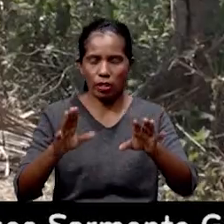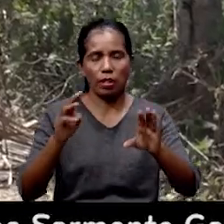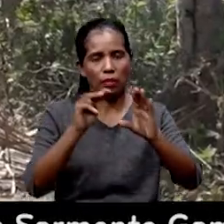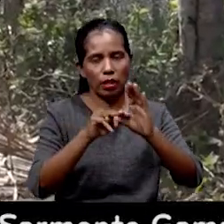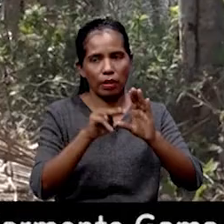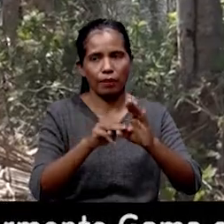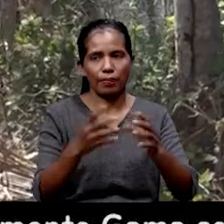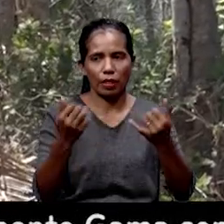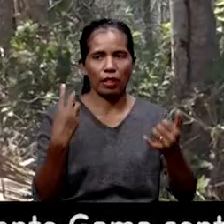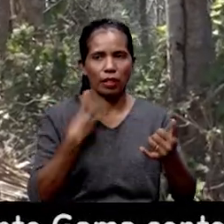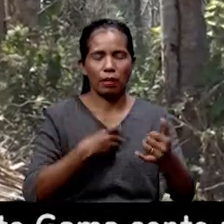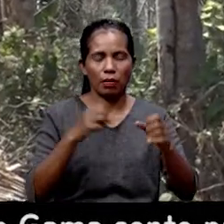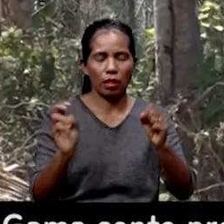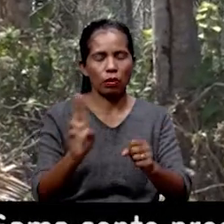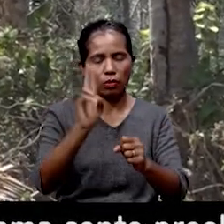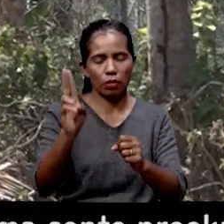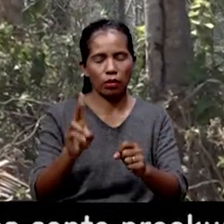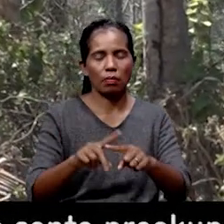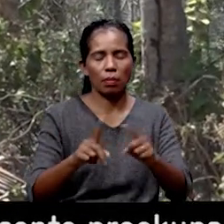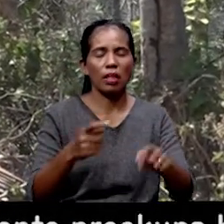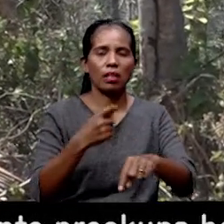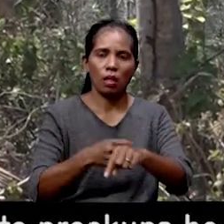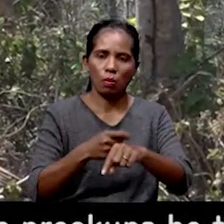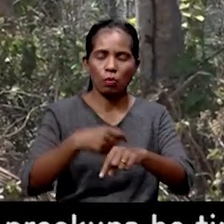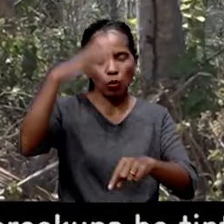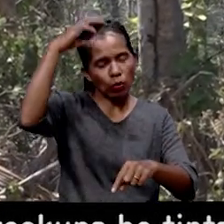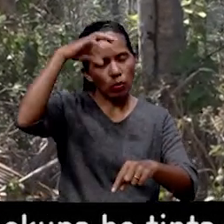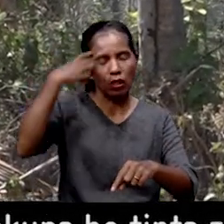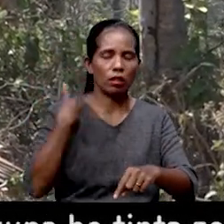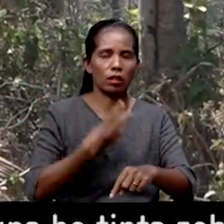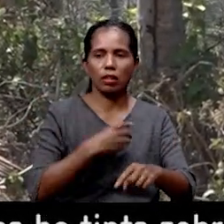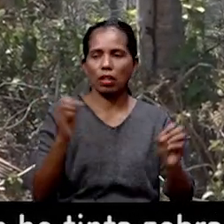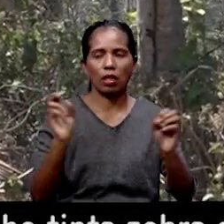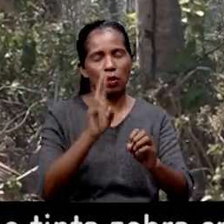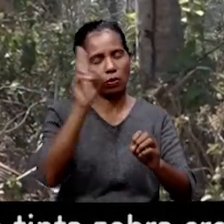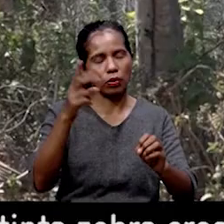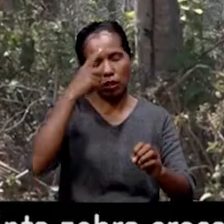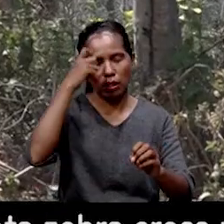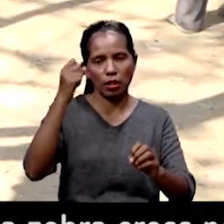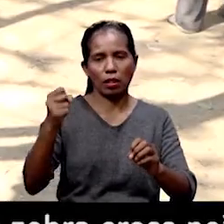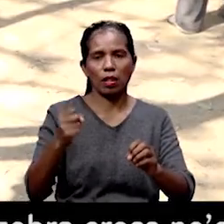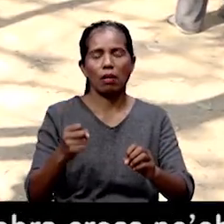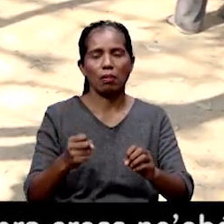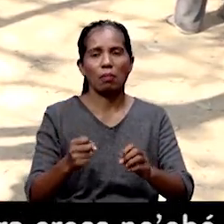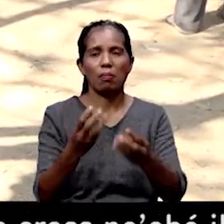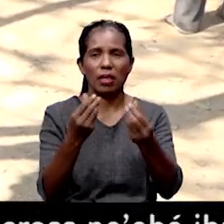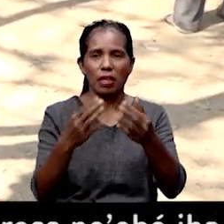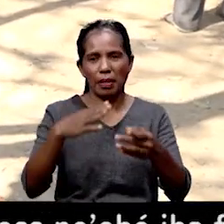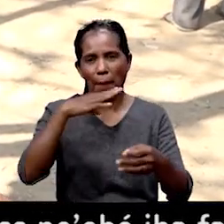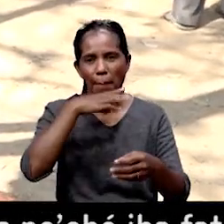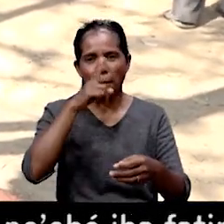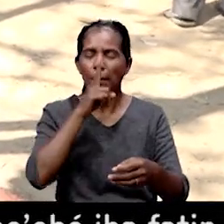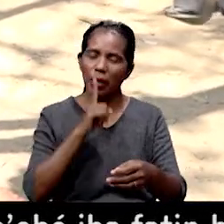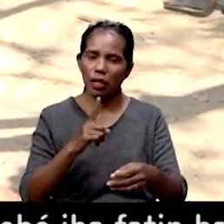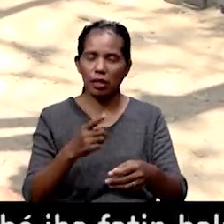so bai loro mete bele uja ita bele sama tempo udan ne ita la uja na tamba rai uja ho rai miang tempo caratene